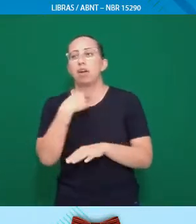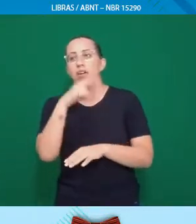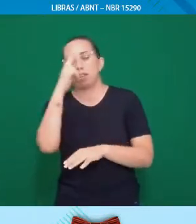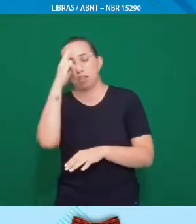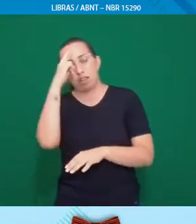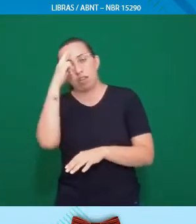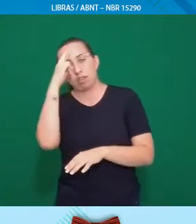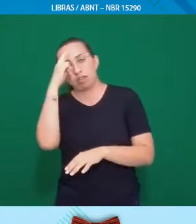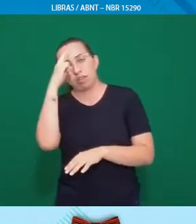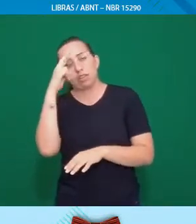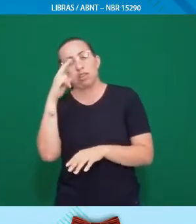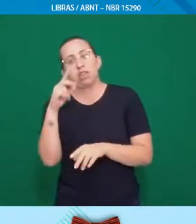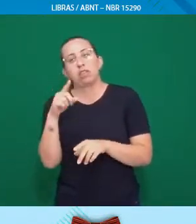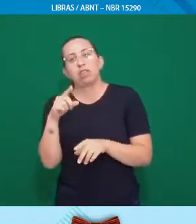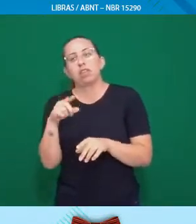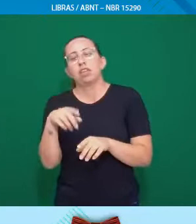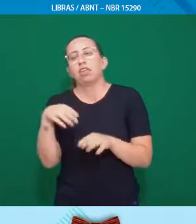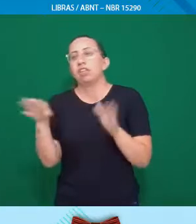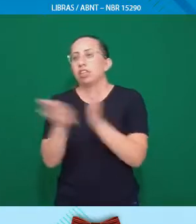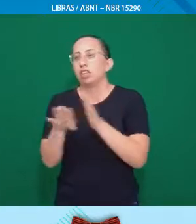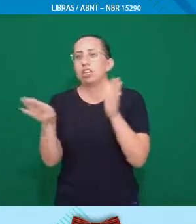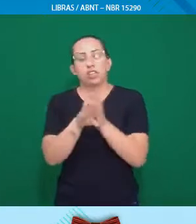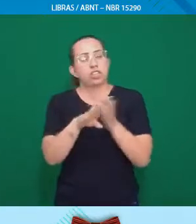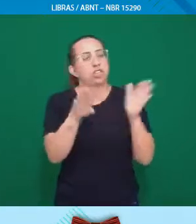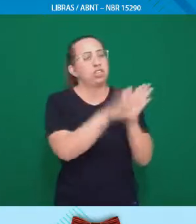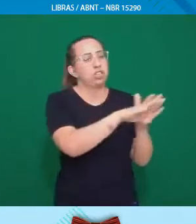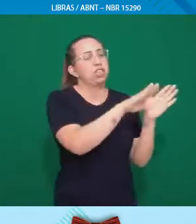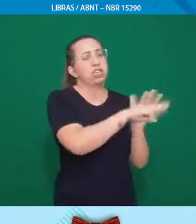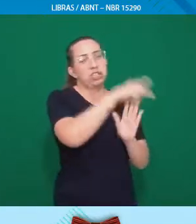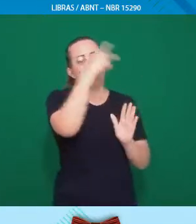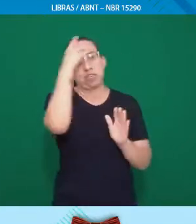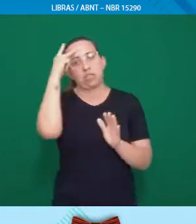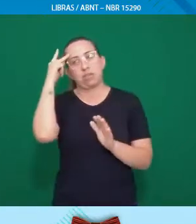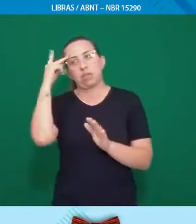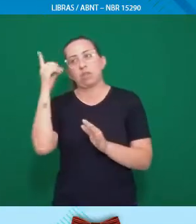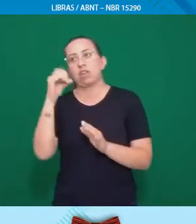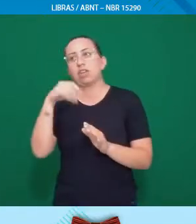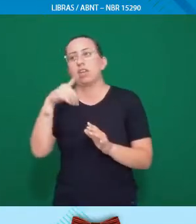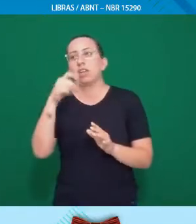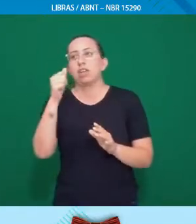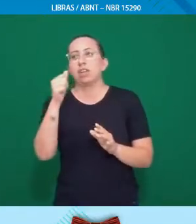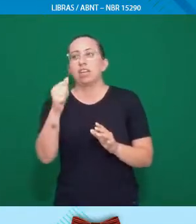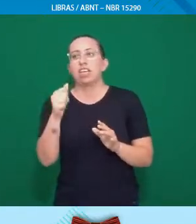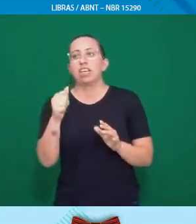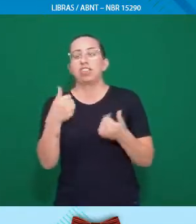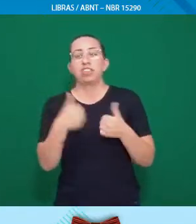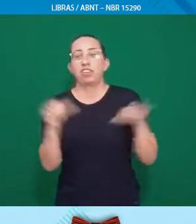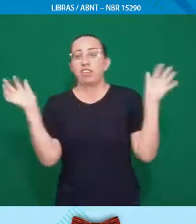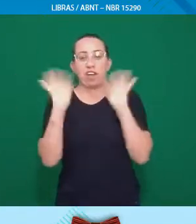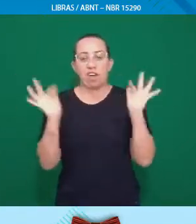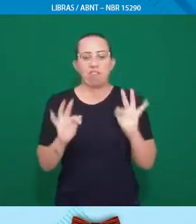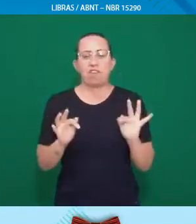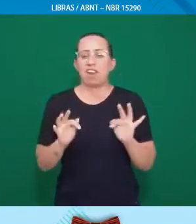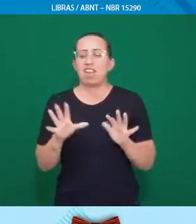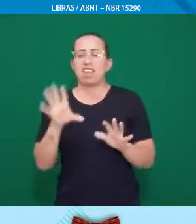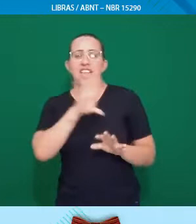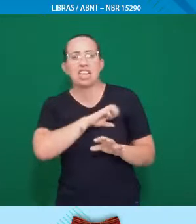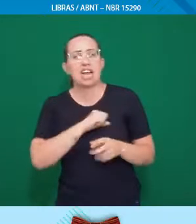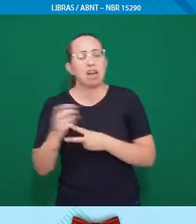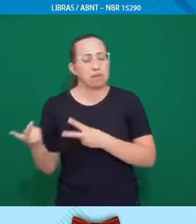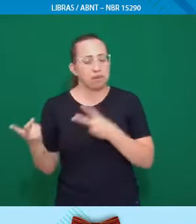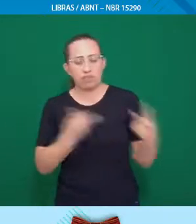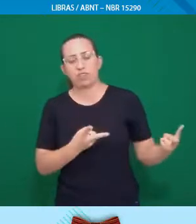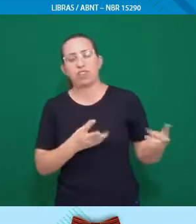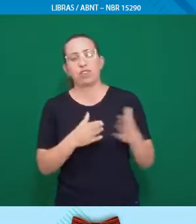ruim aí você fica imaginando imagina começa a chegar e chegar e chegar e o anfitrião apavora né com para receber todo mundo bem vem